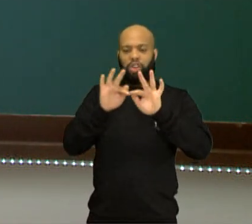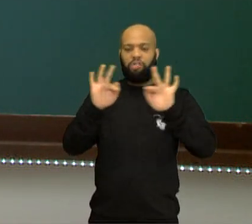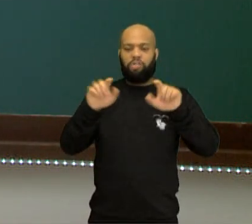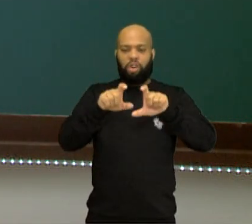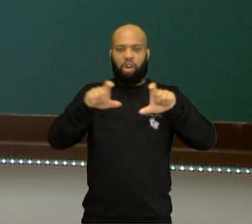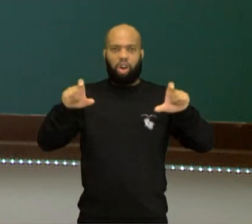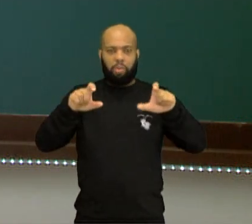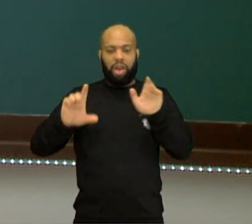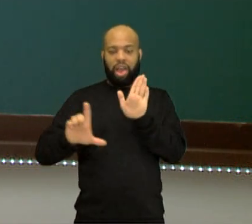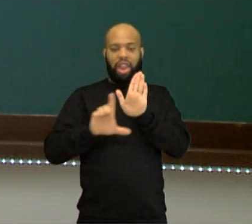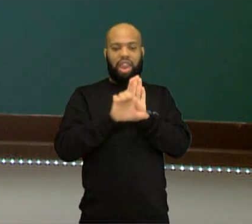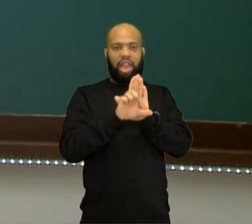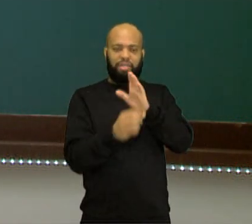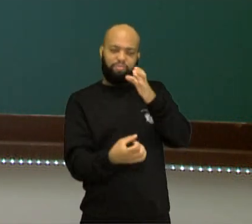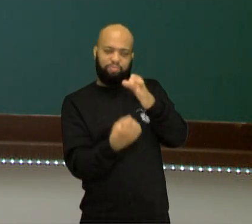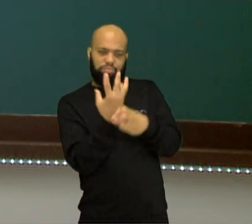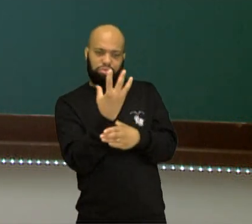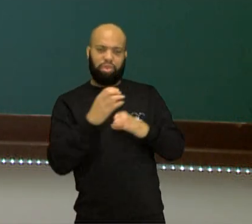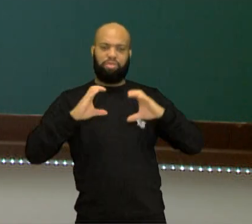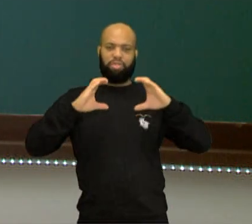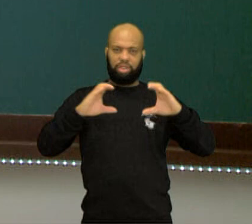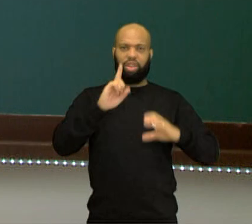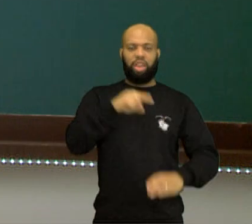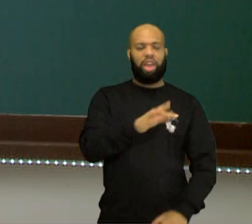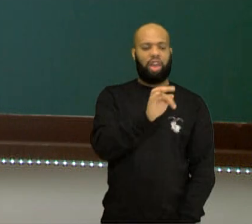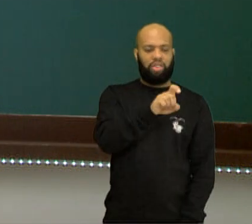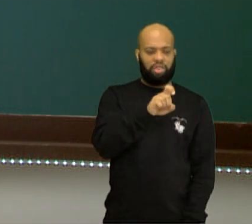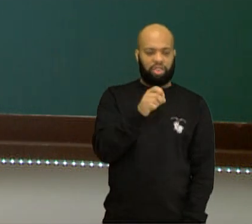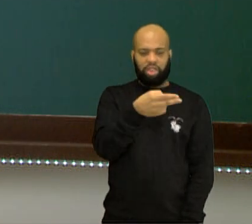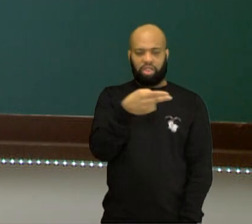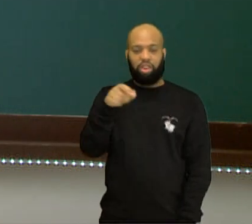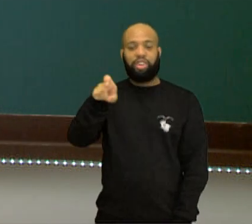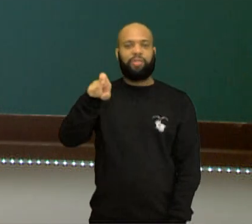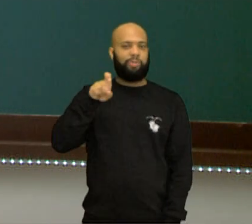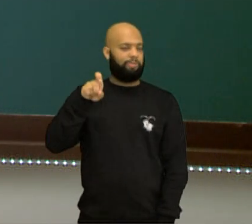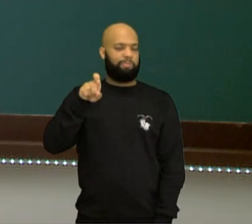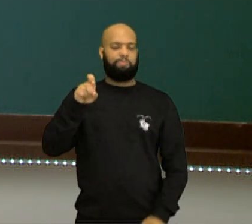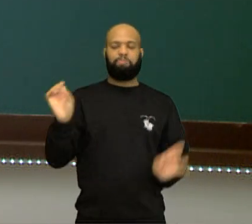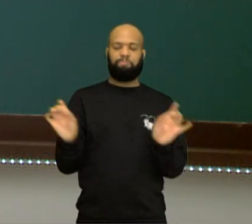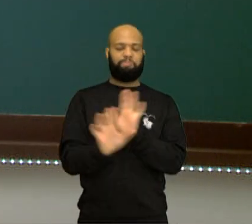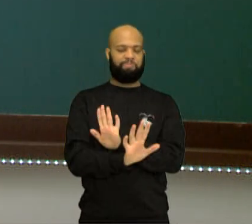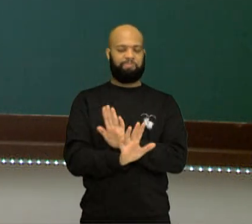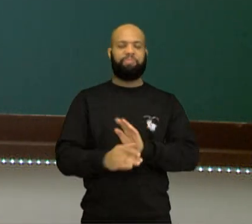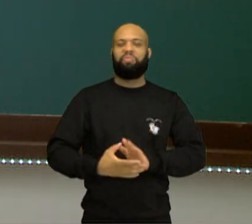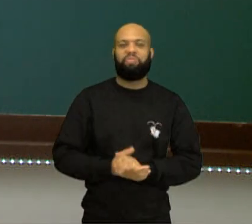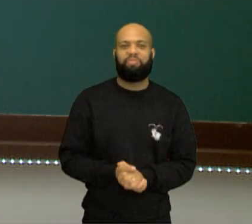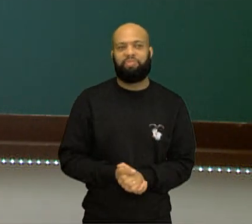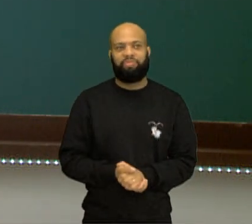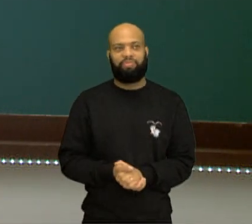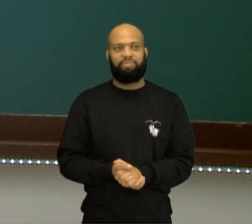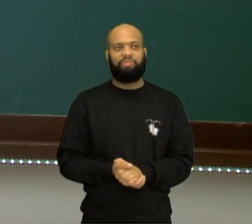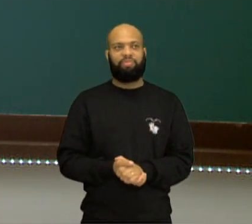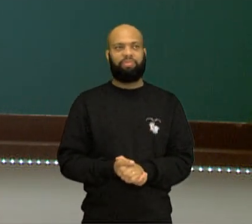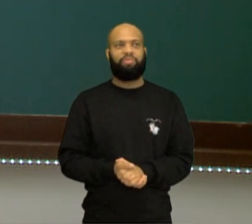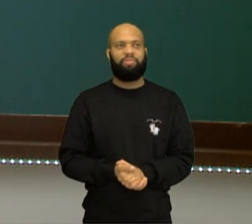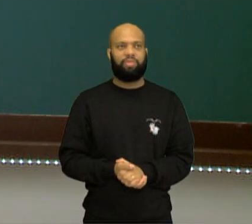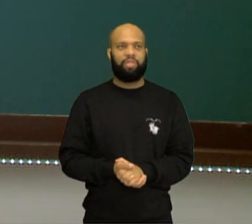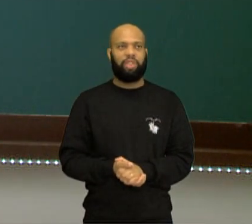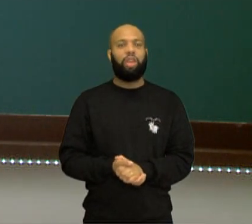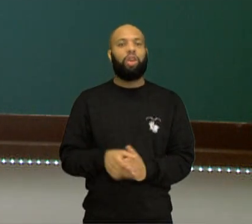a lei de formação dela vai ficar f de x igual a x, tá bom? Então, vamos